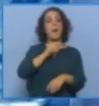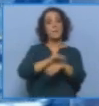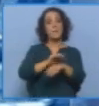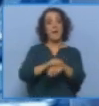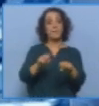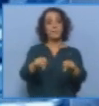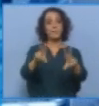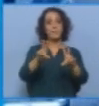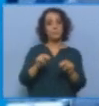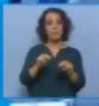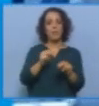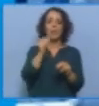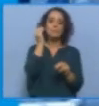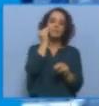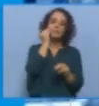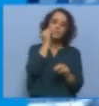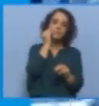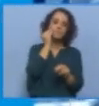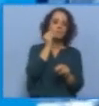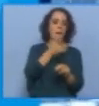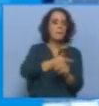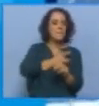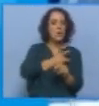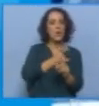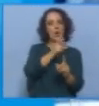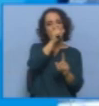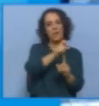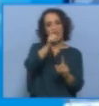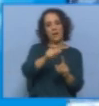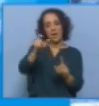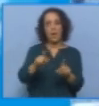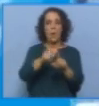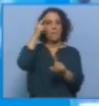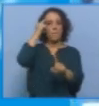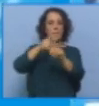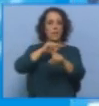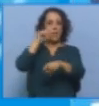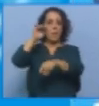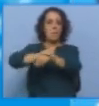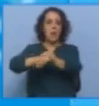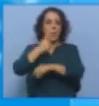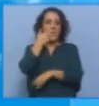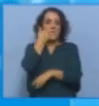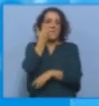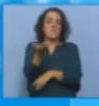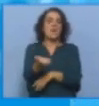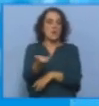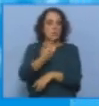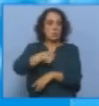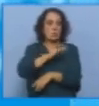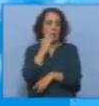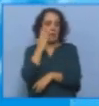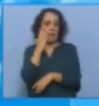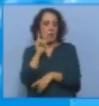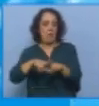faz-nos capazes de amar à maneira destas viúvas. Digo porque às vezes encontramos o pecado como uma coisa feia, ficamos ali todos com medo,